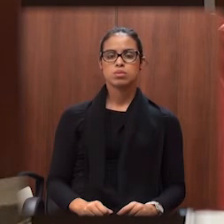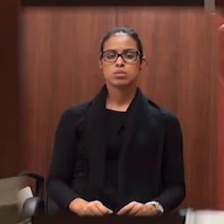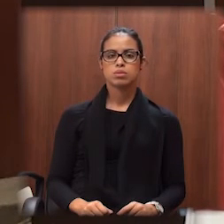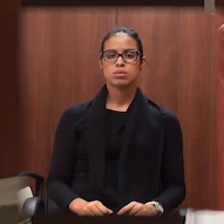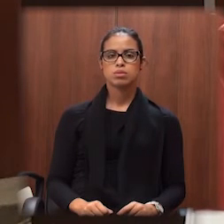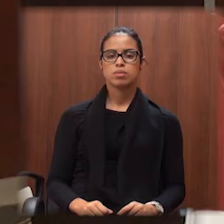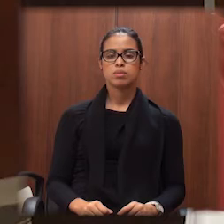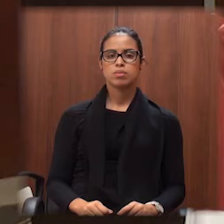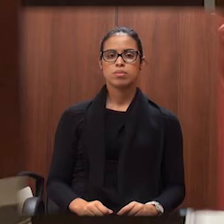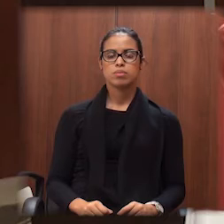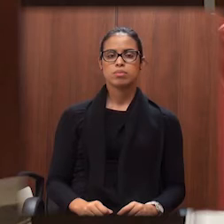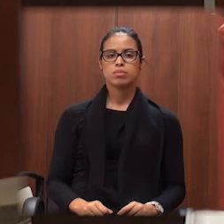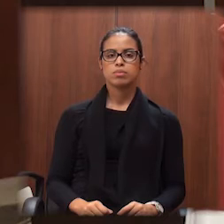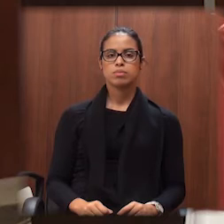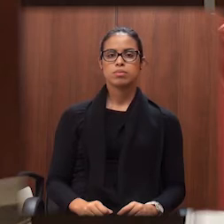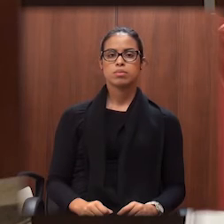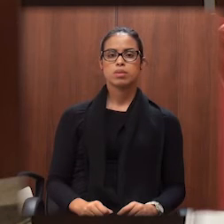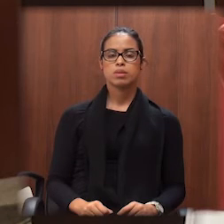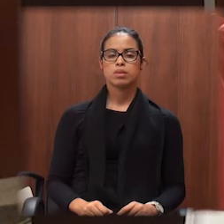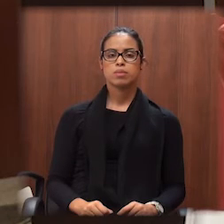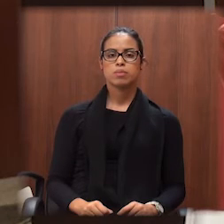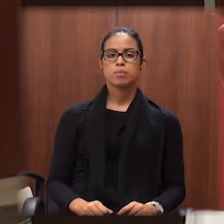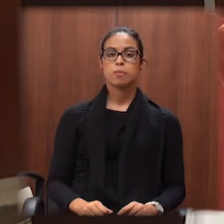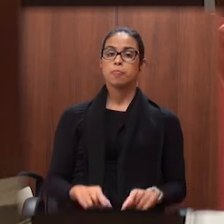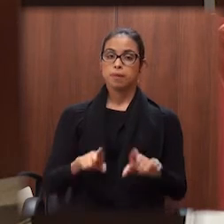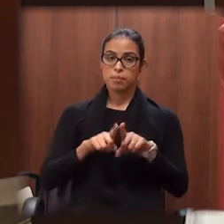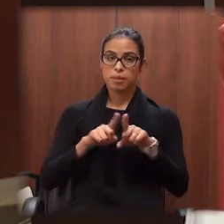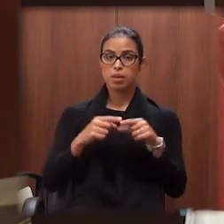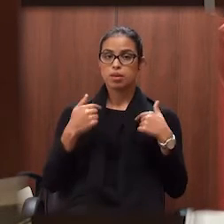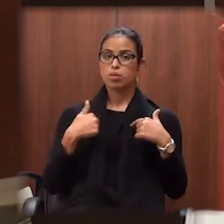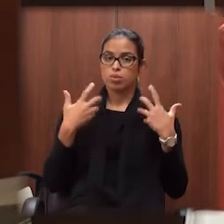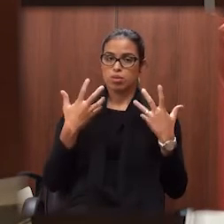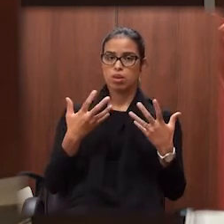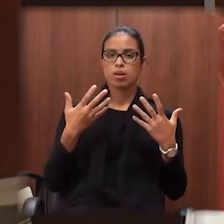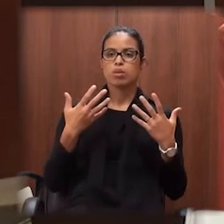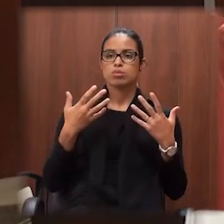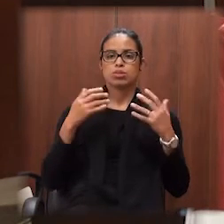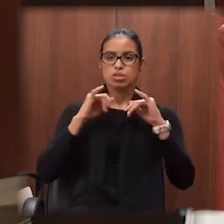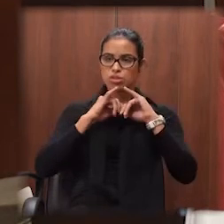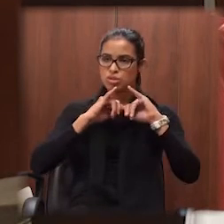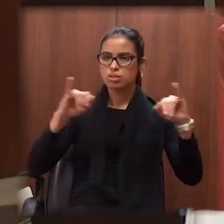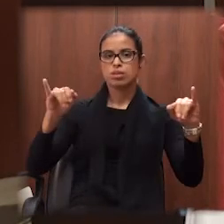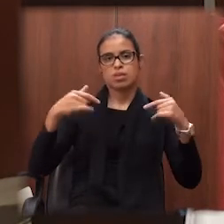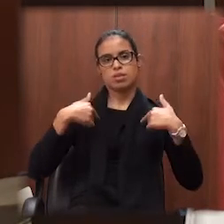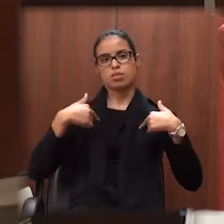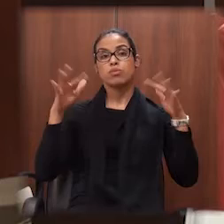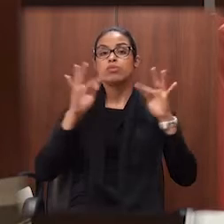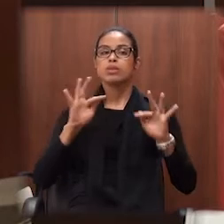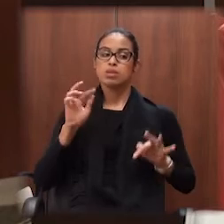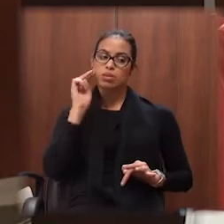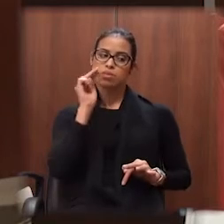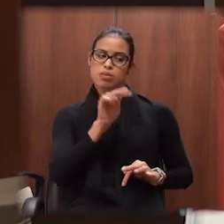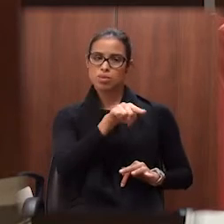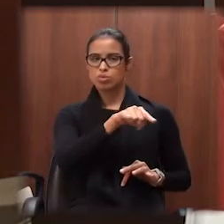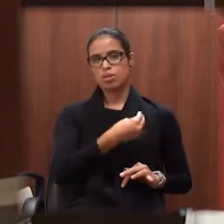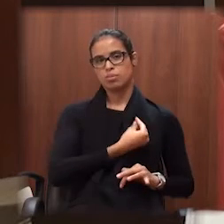introdução, queria registrar a minha enorme alegria pela presença